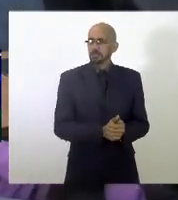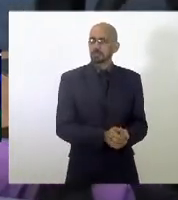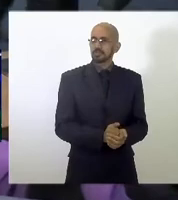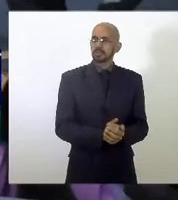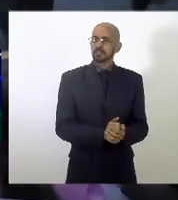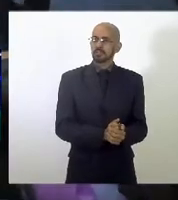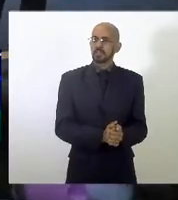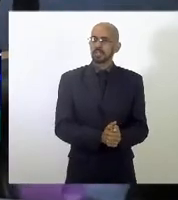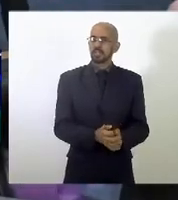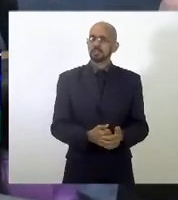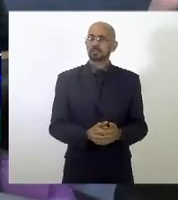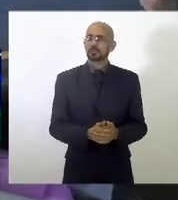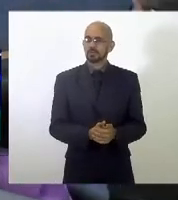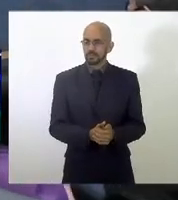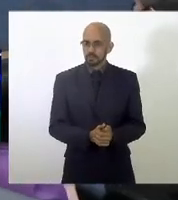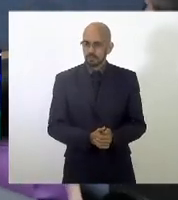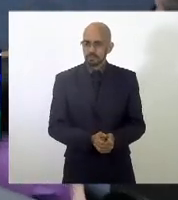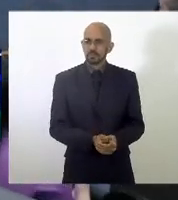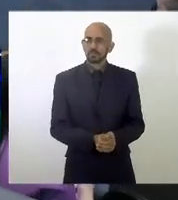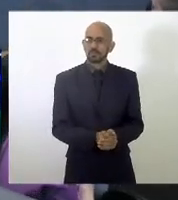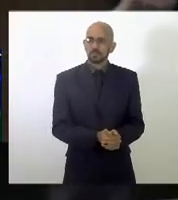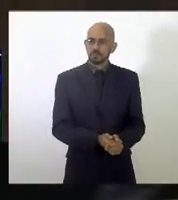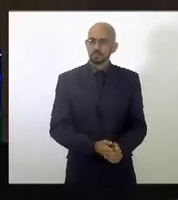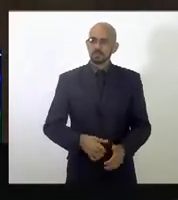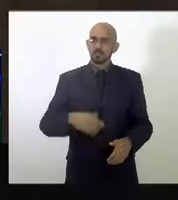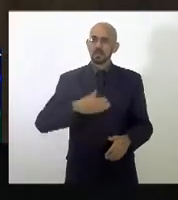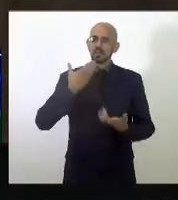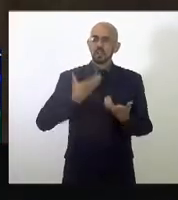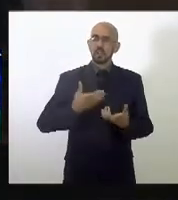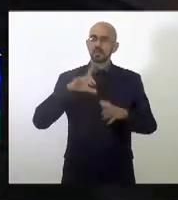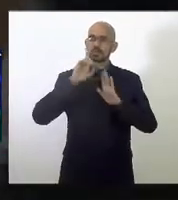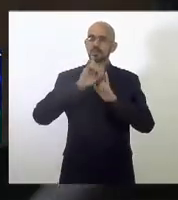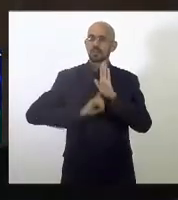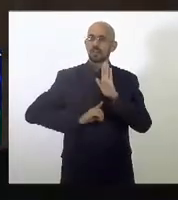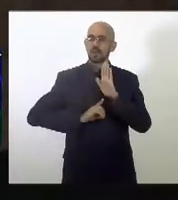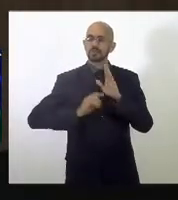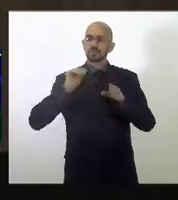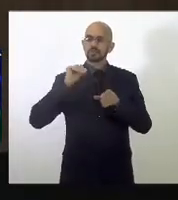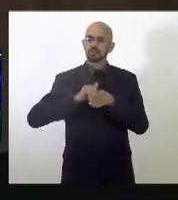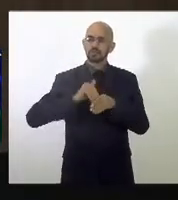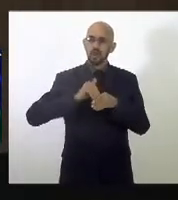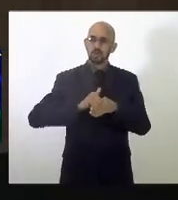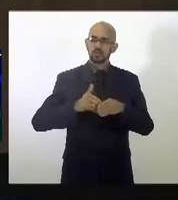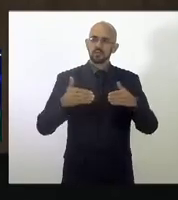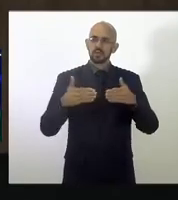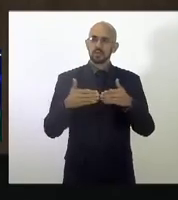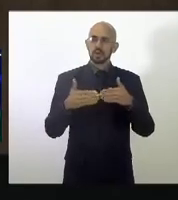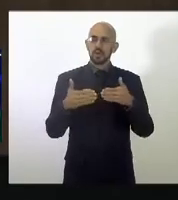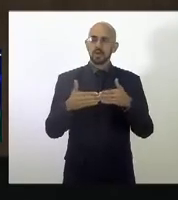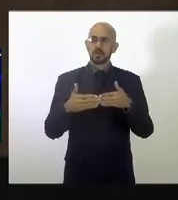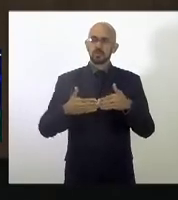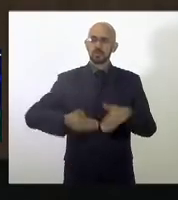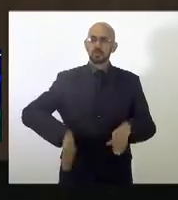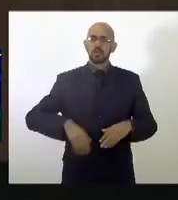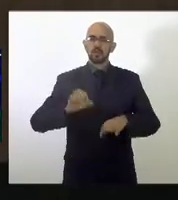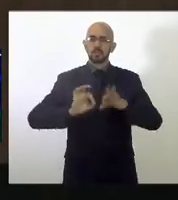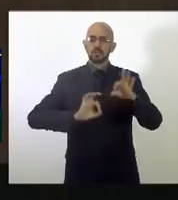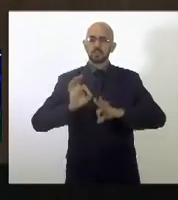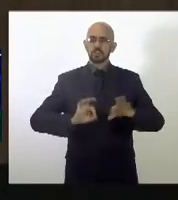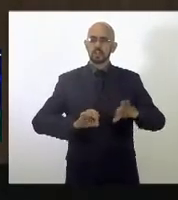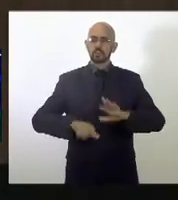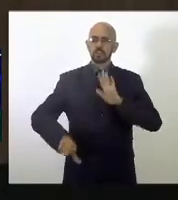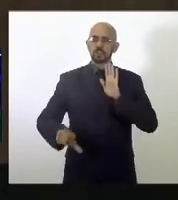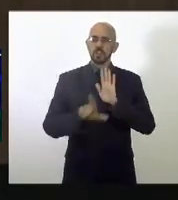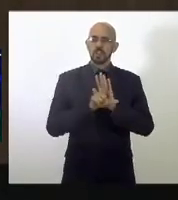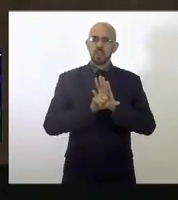Alô. Então, presidente, queria declarar meu voto, né, favorável ao projeto de lei do deputado